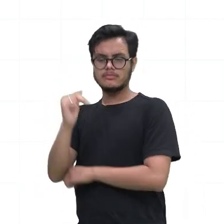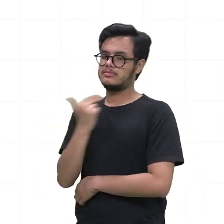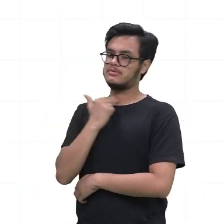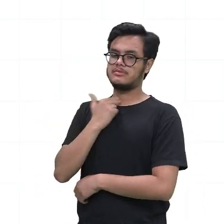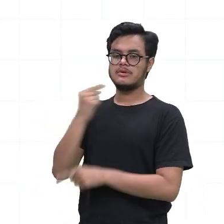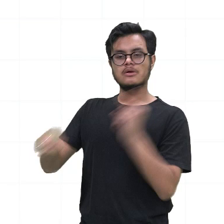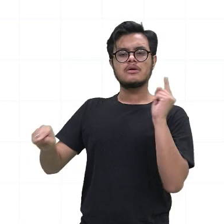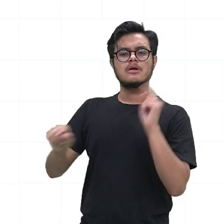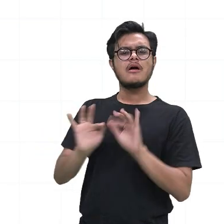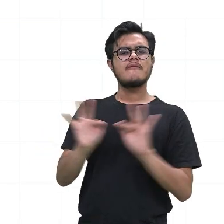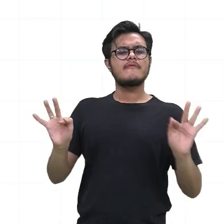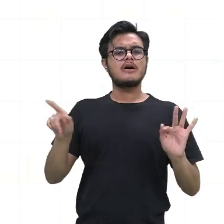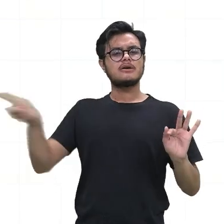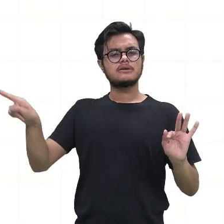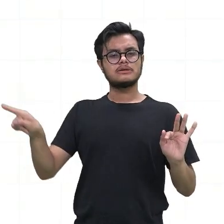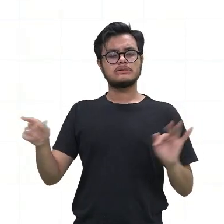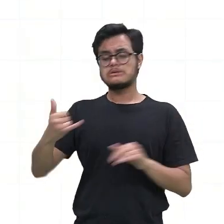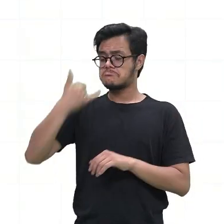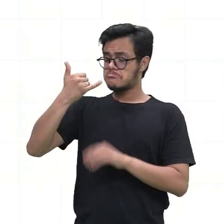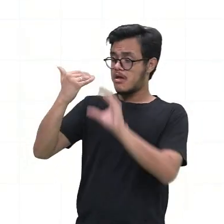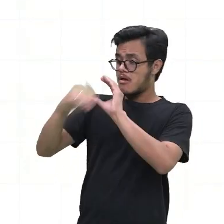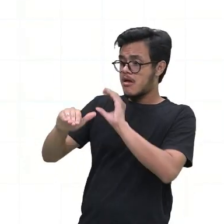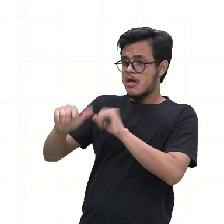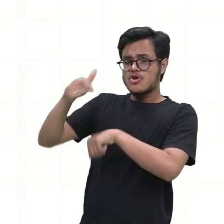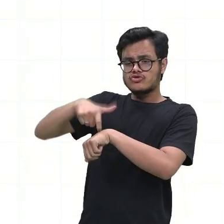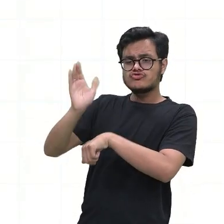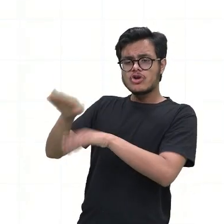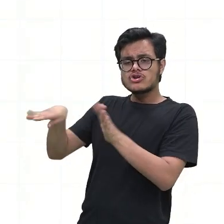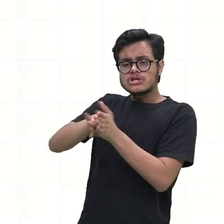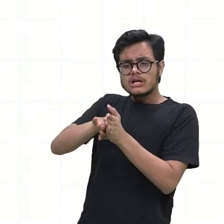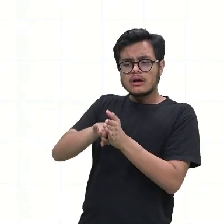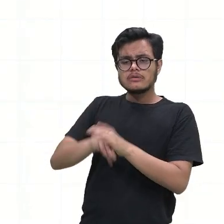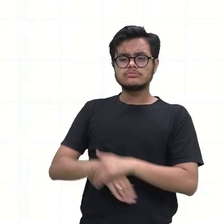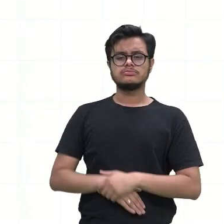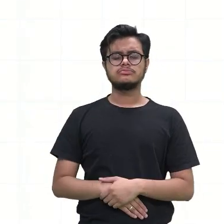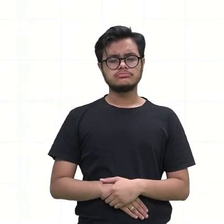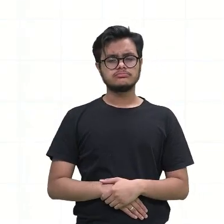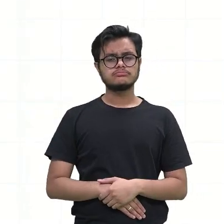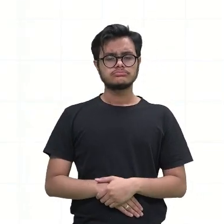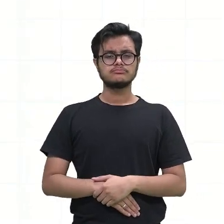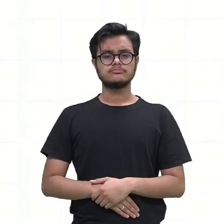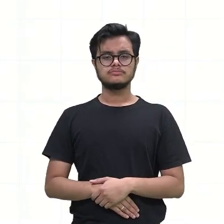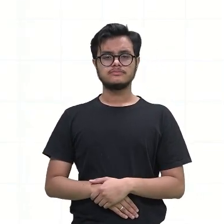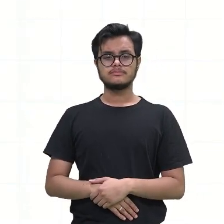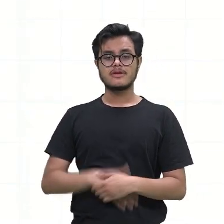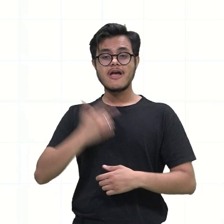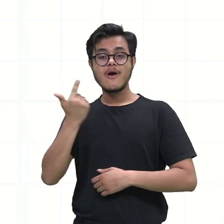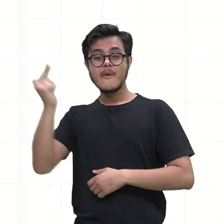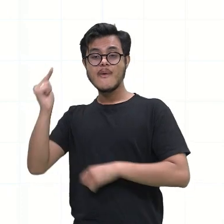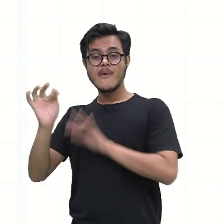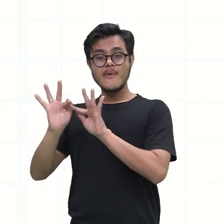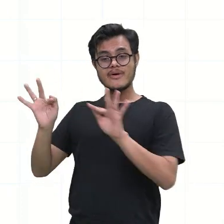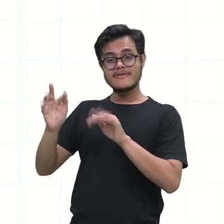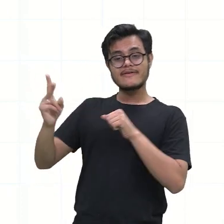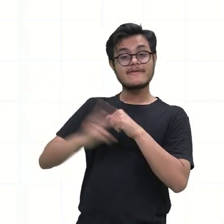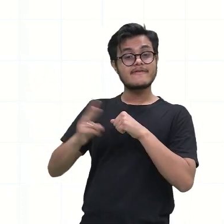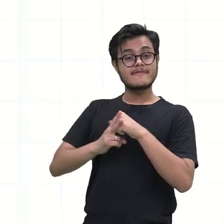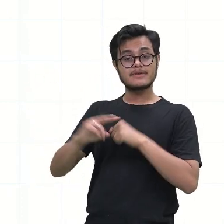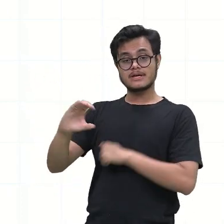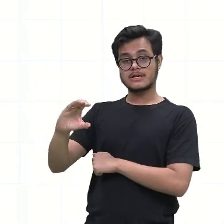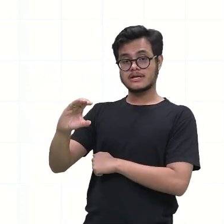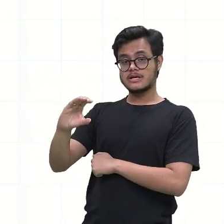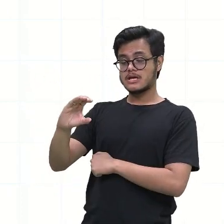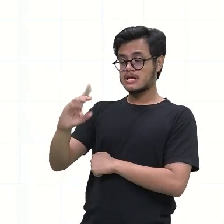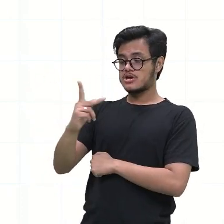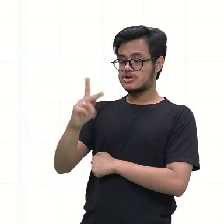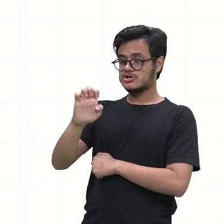bem assim, ó, chegarei em alguns minutos. Chegarei. O verbo,